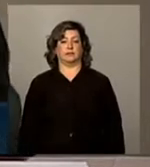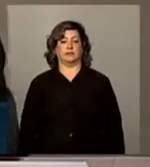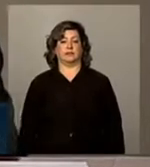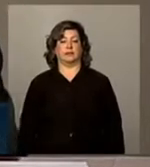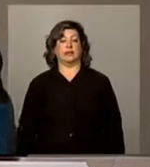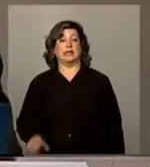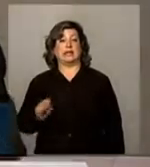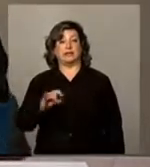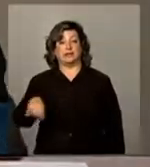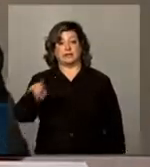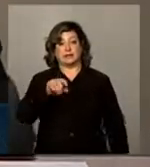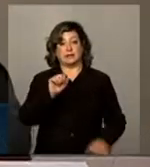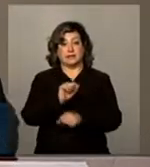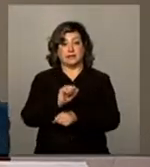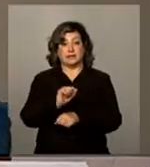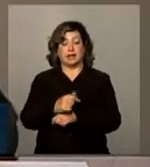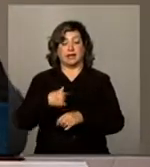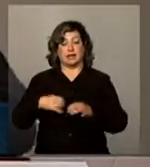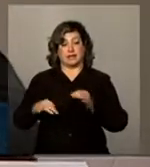Se você esperar eu terminar,